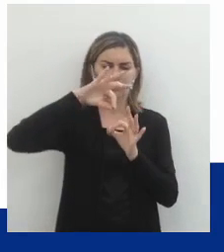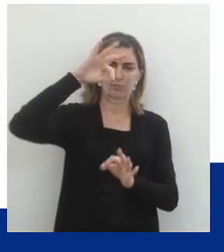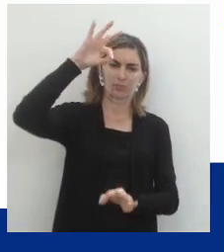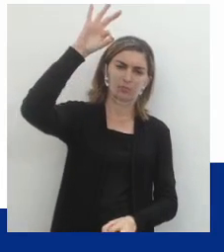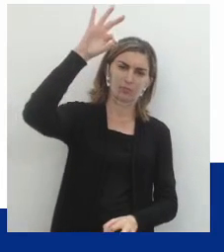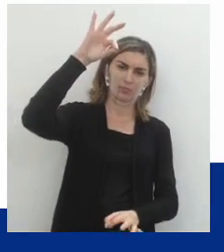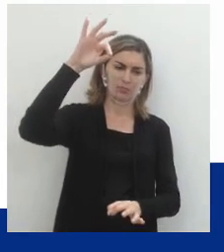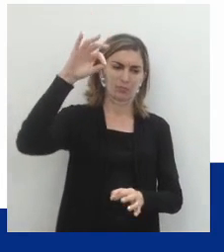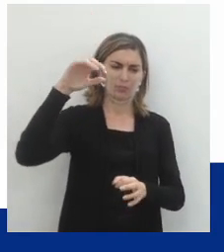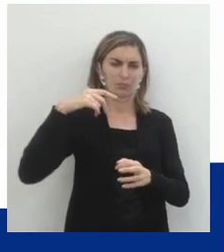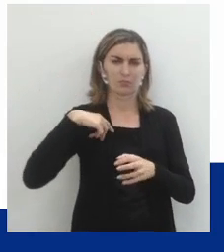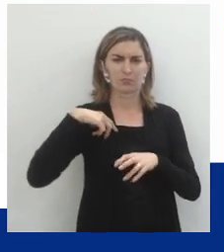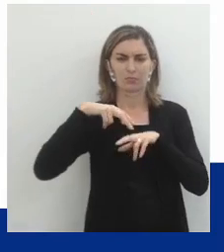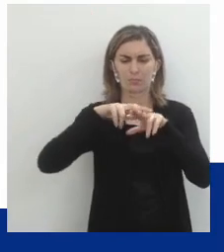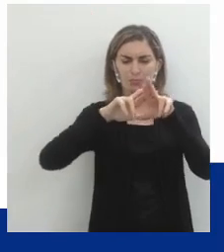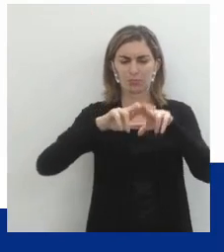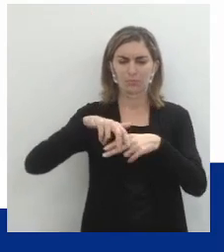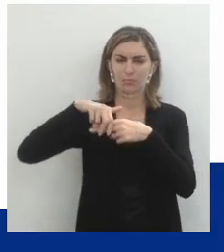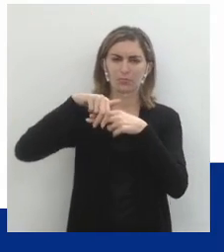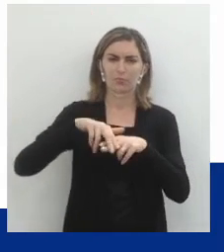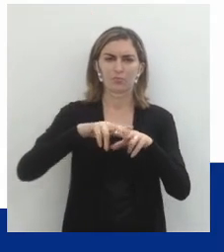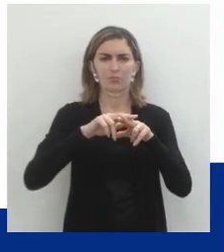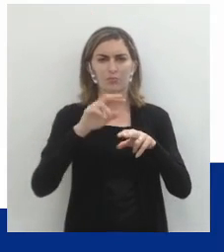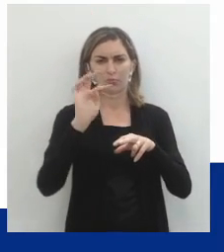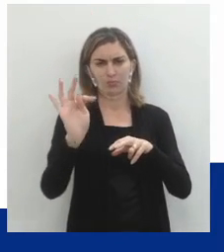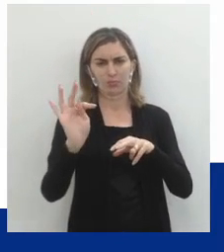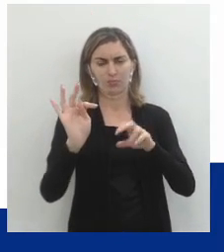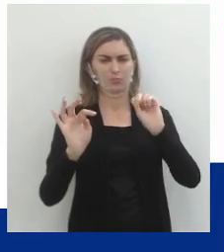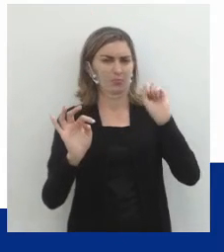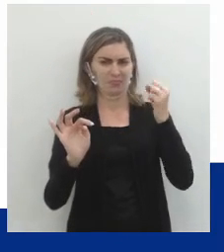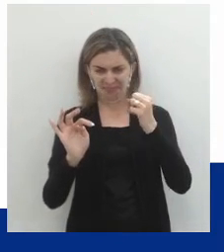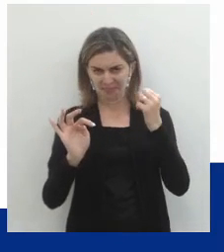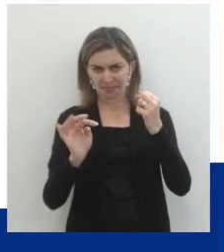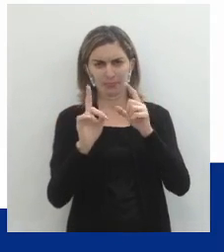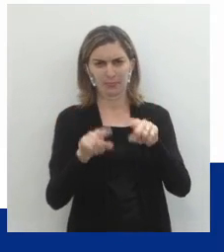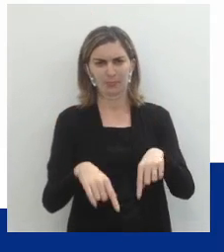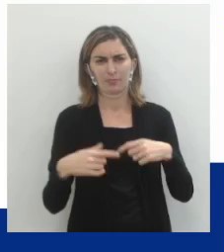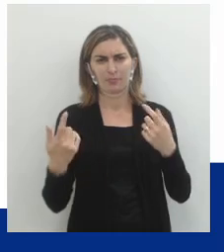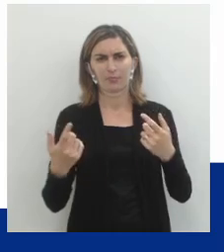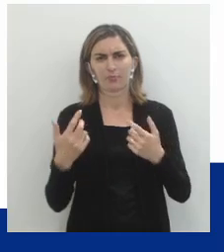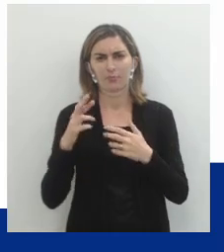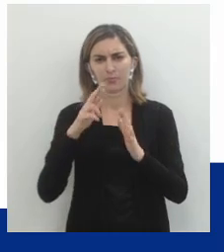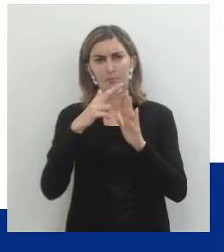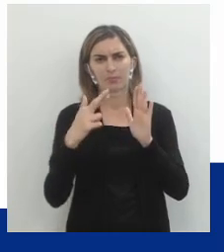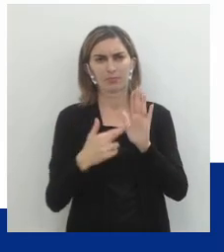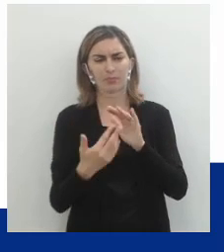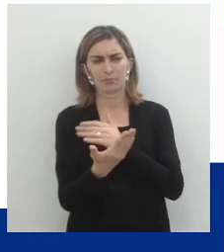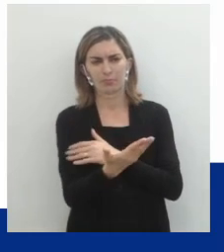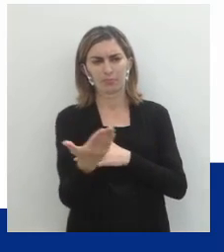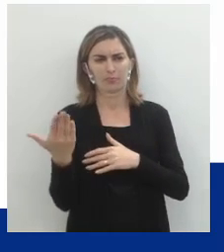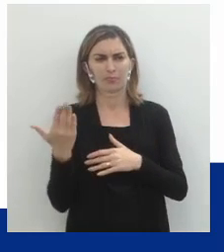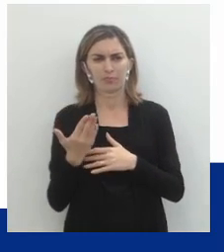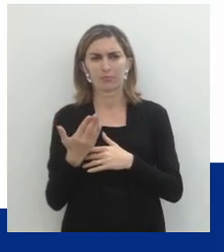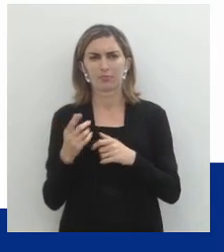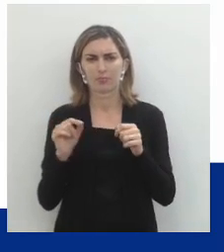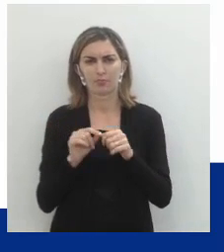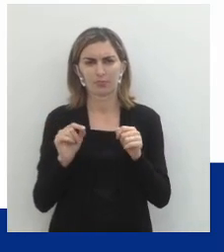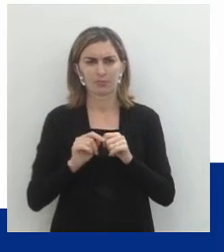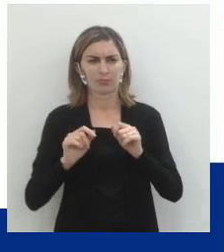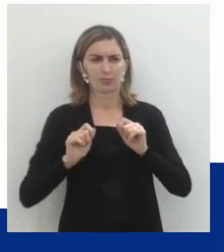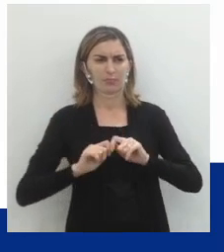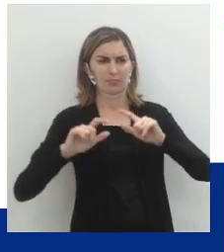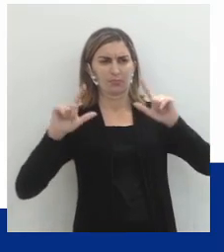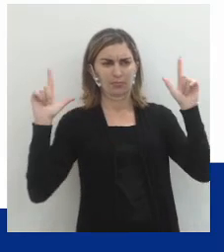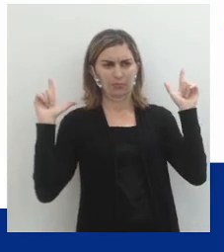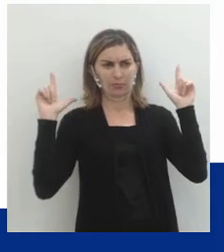que um passageiro se encontra no instante t em segundos, é dada por essa regra que está aqui. Eu queria fazer um destaque aqui,